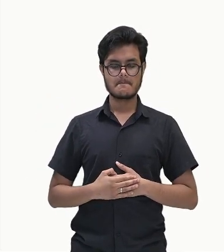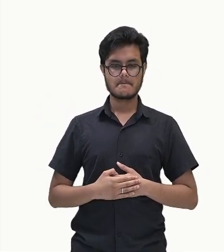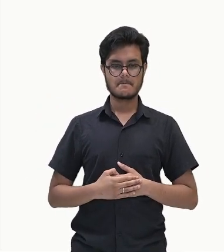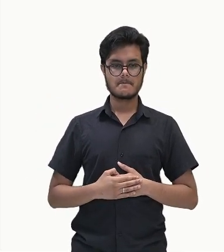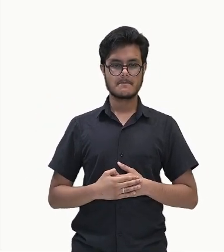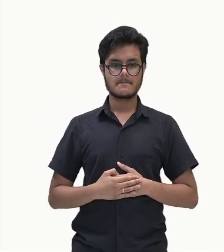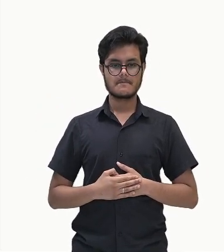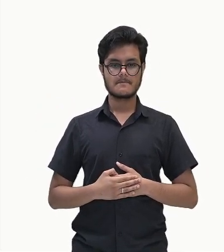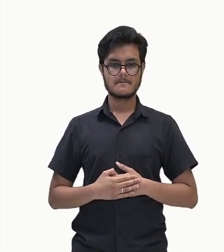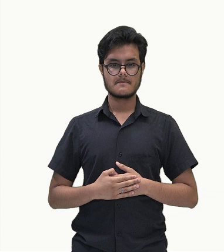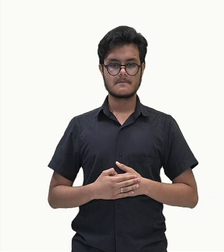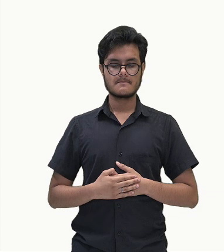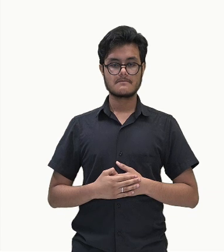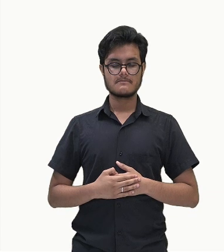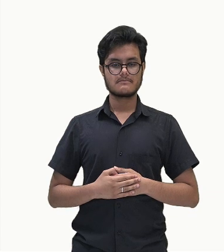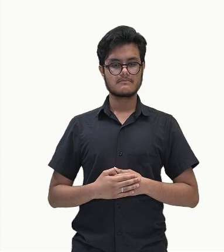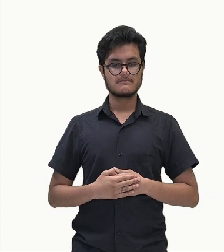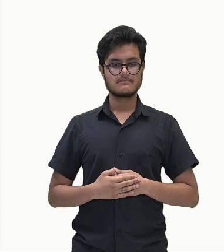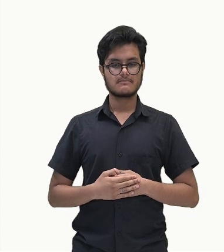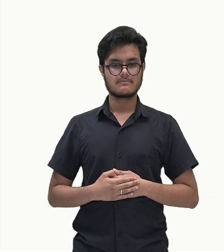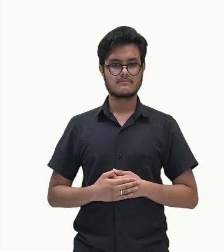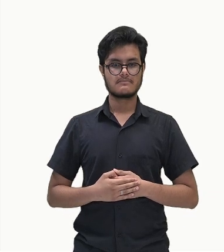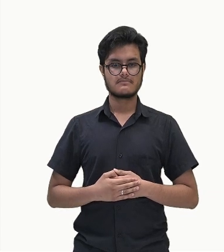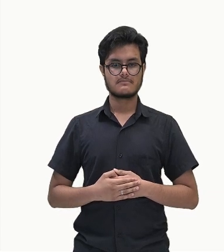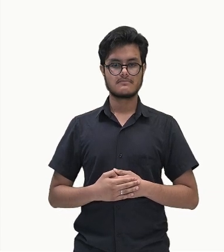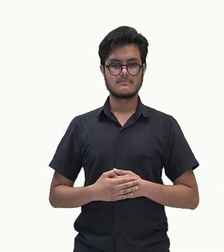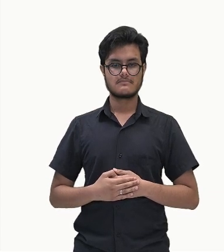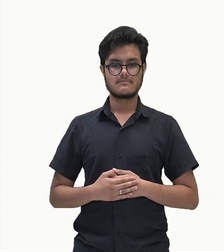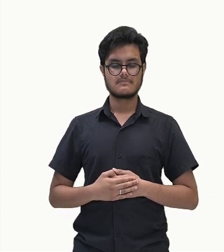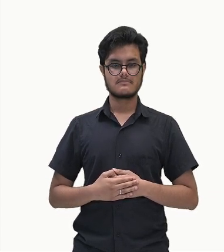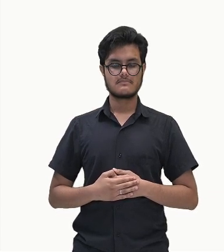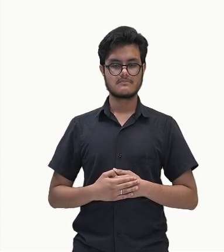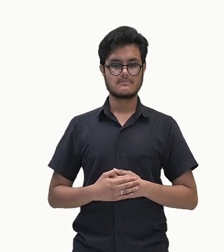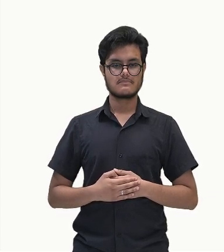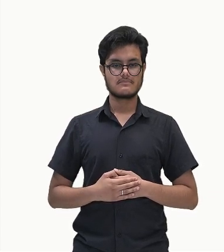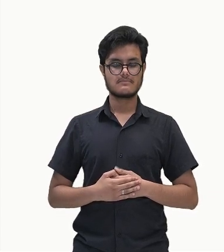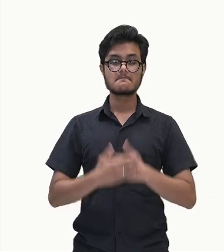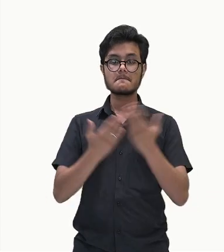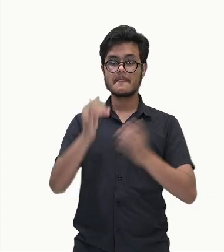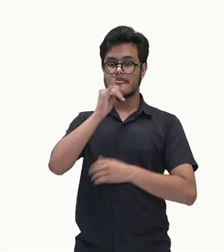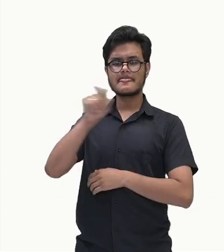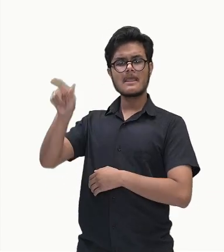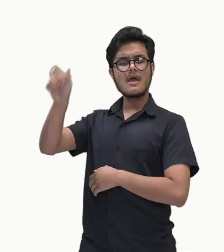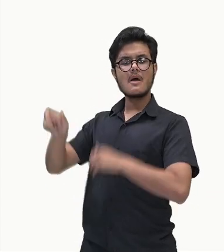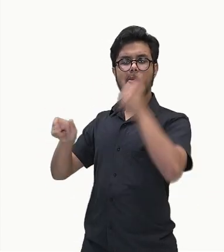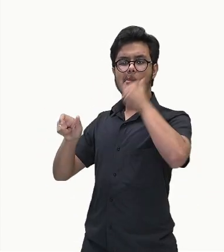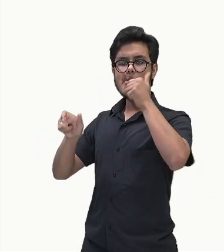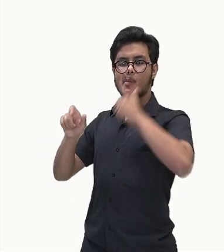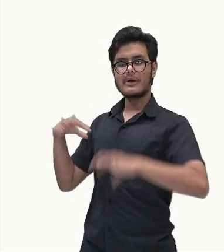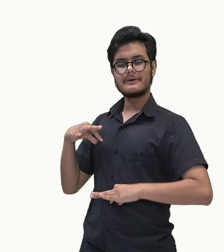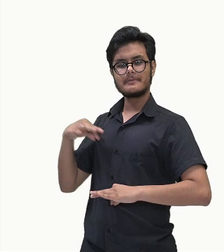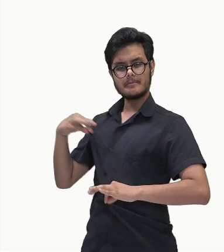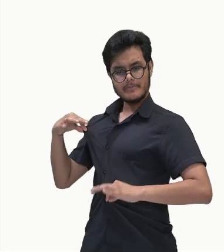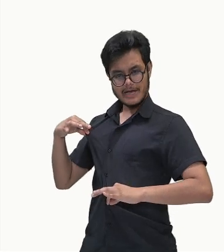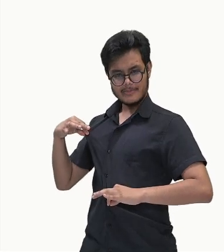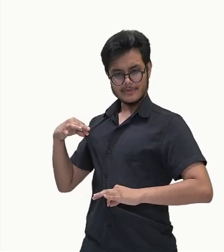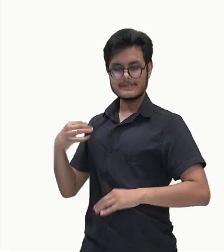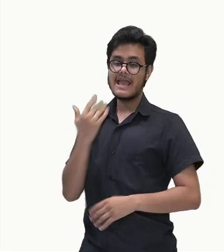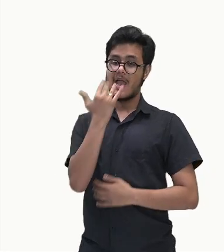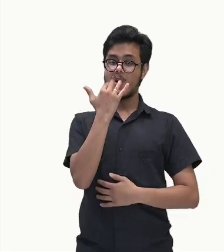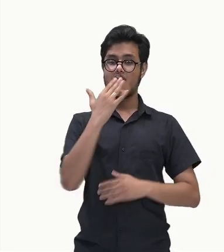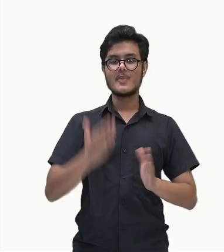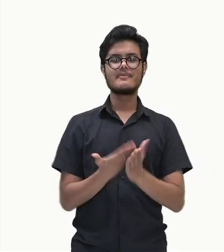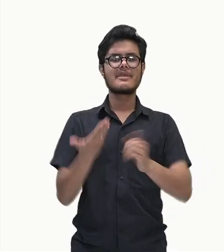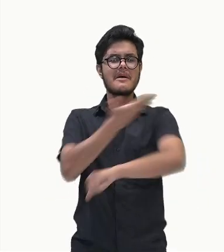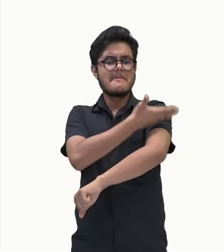questão temos uma outra situação aqui Rebeca tem uma blusa de cada uma das seguintes cores